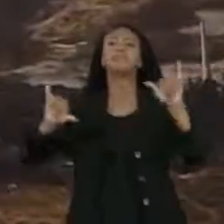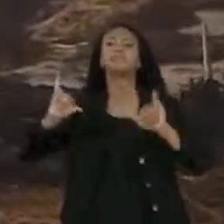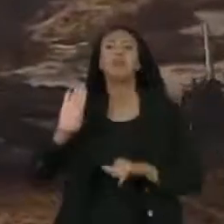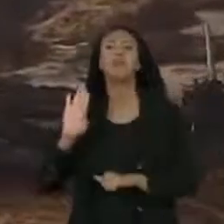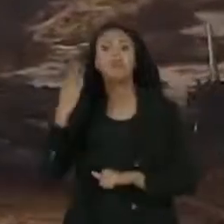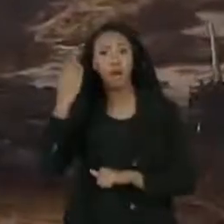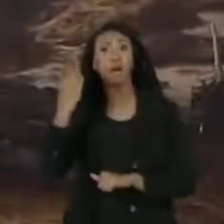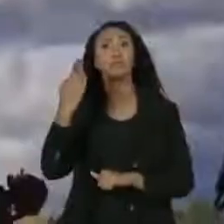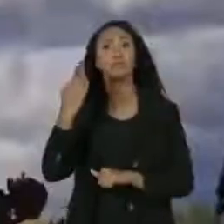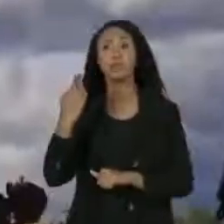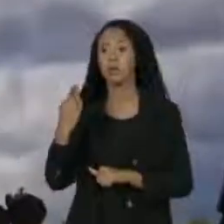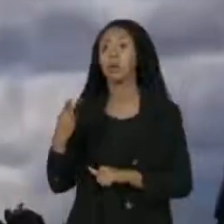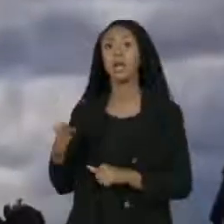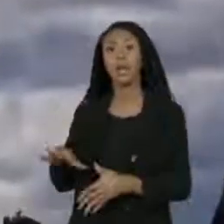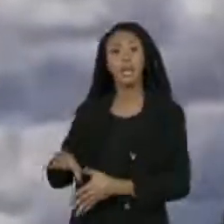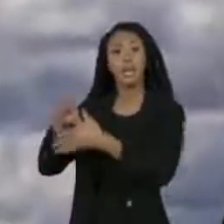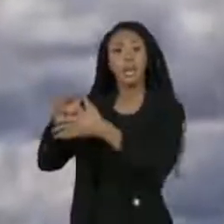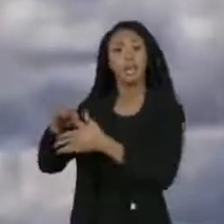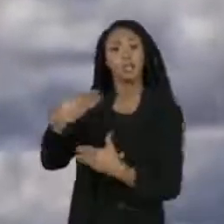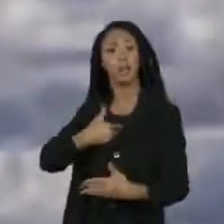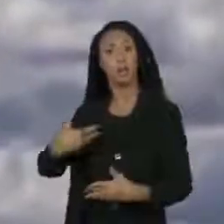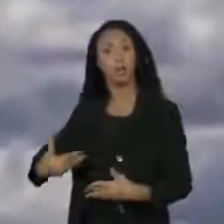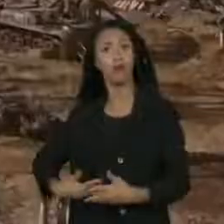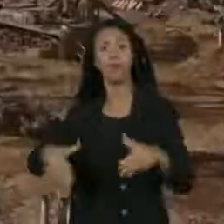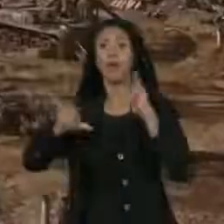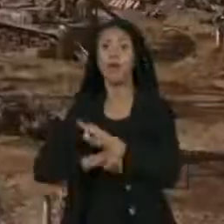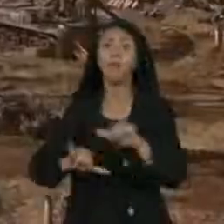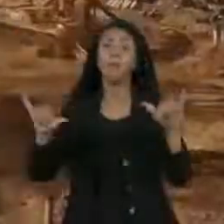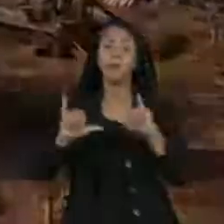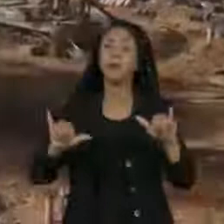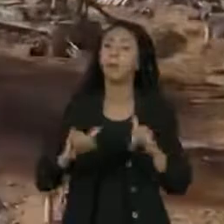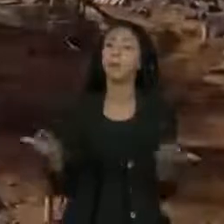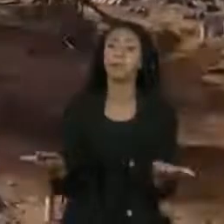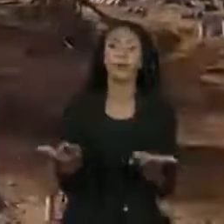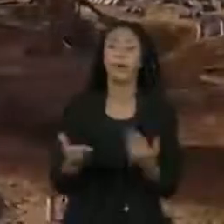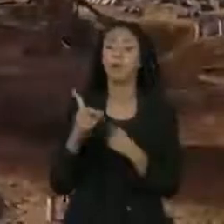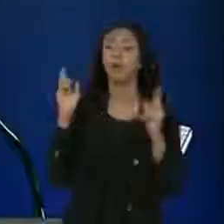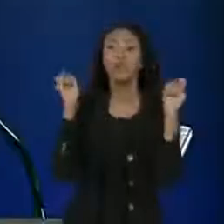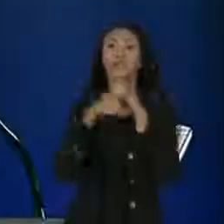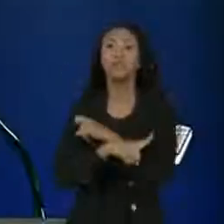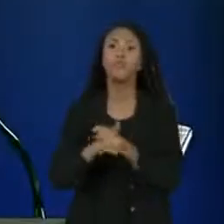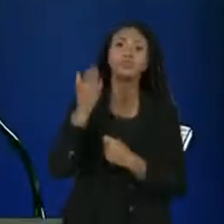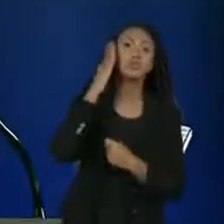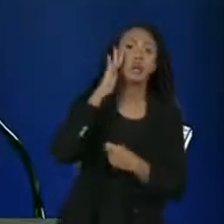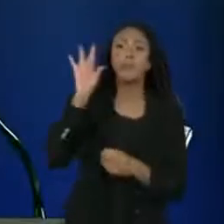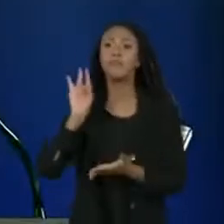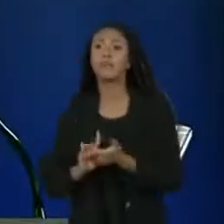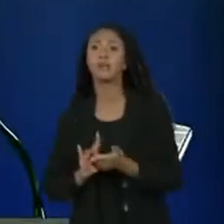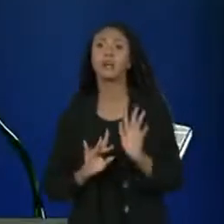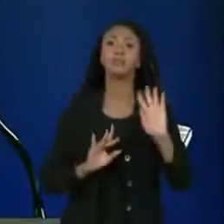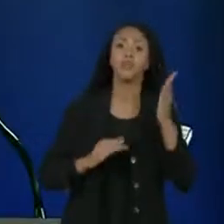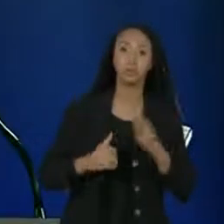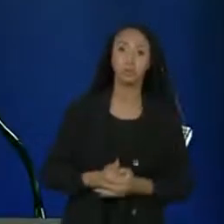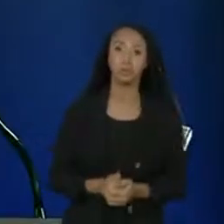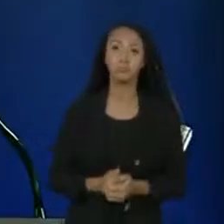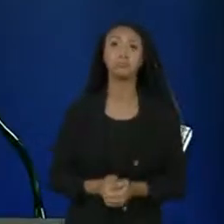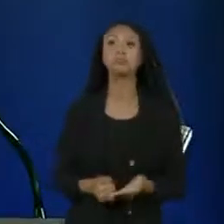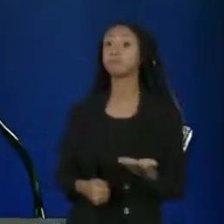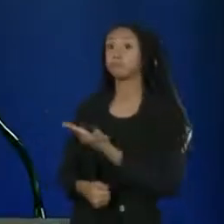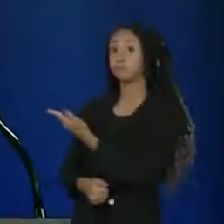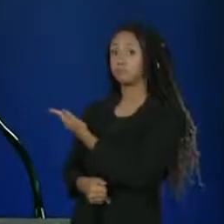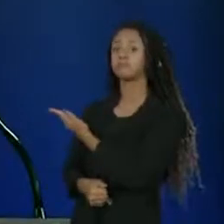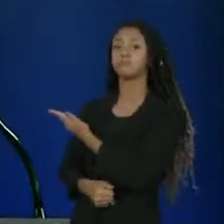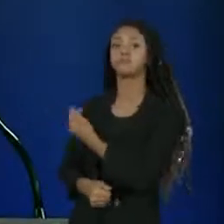espalhadas inclusive por autoridades e governos a imprensa tem tido dificuldade de apurar os fatos o porta-voz do Pentágono John